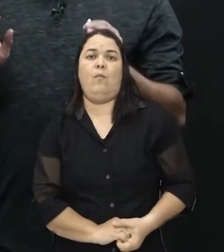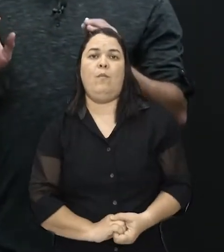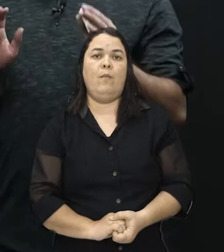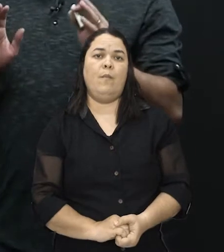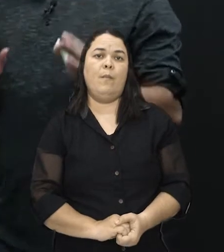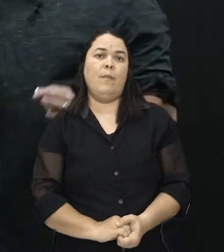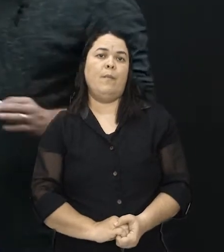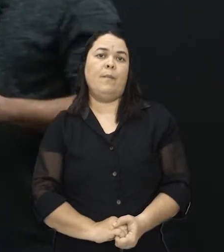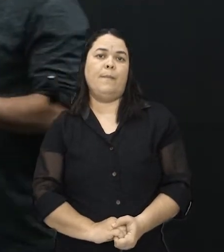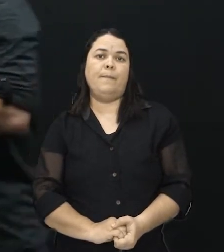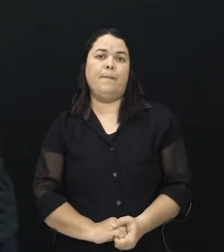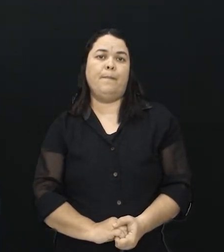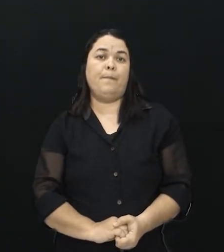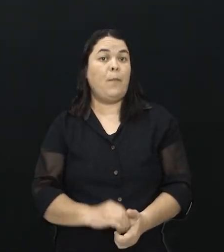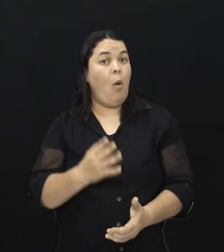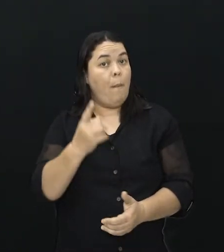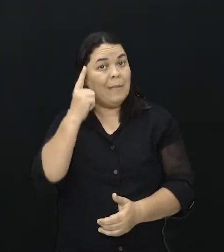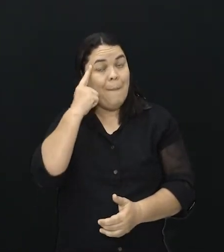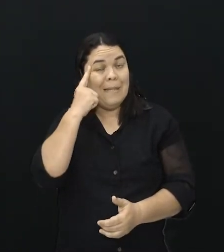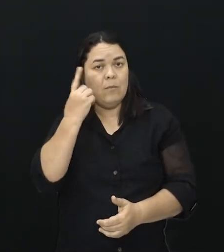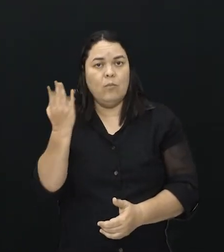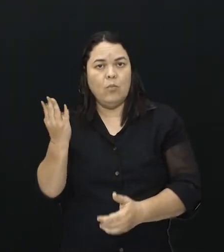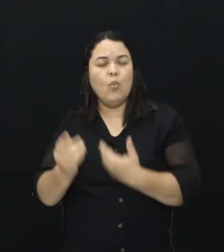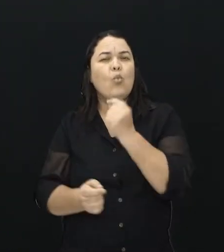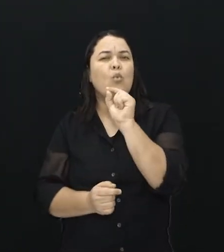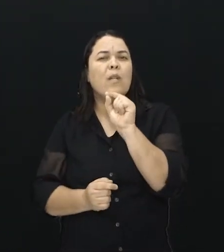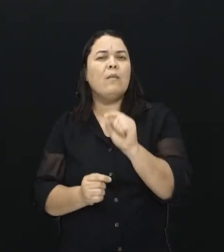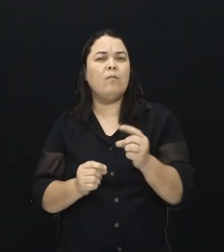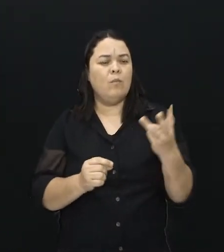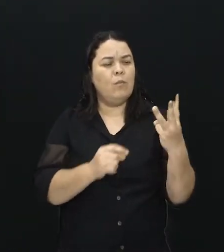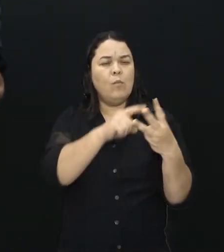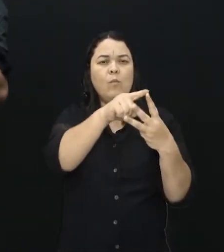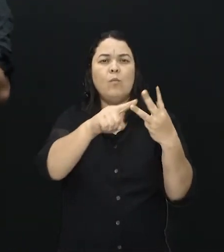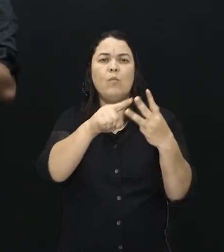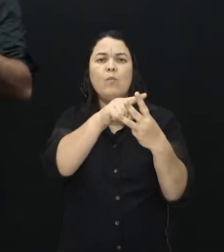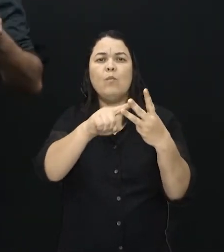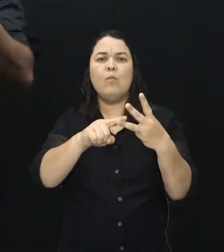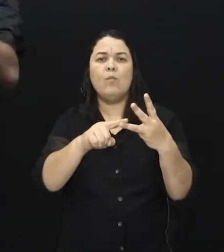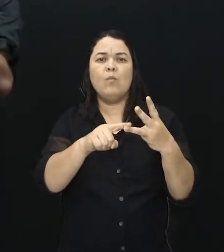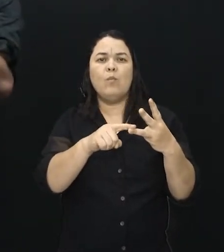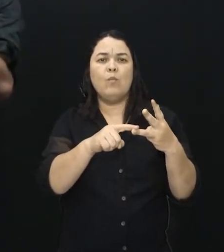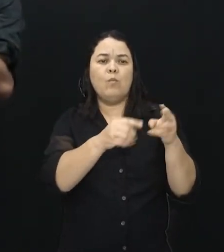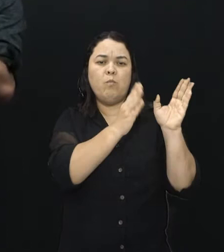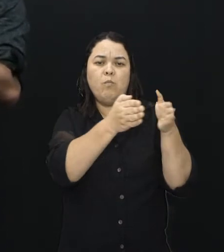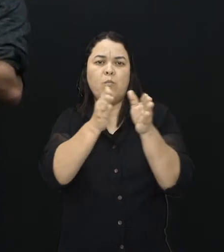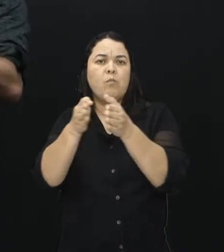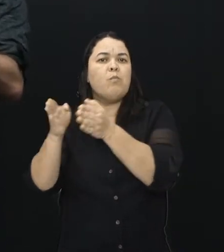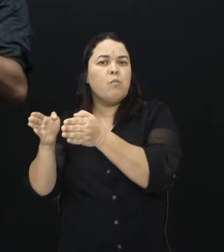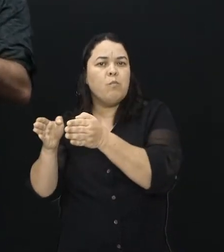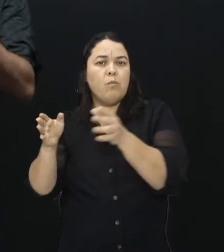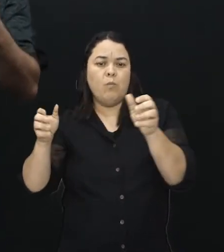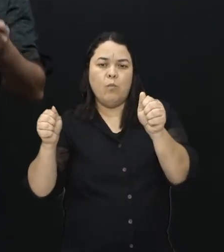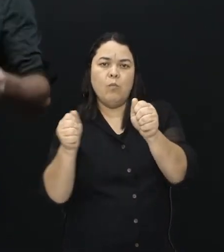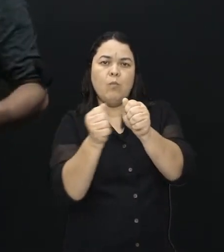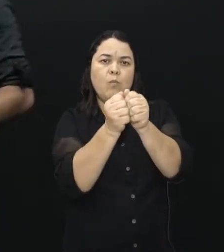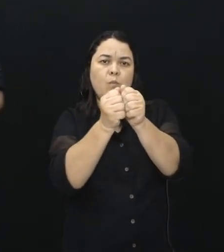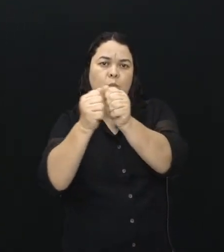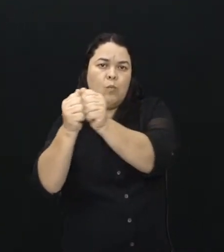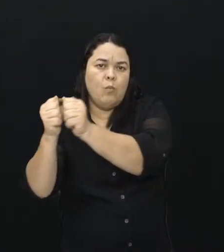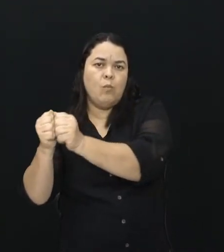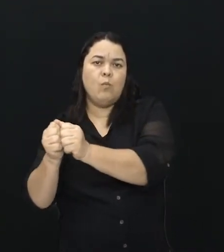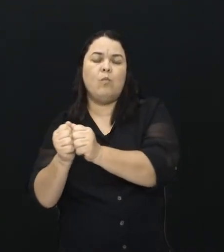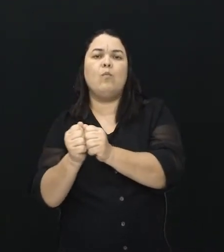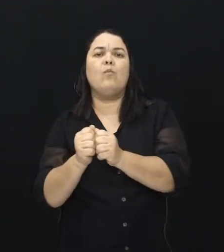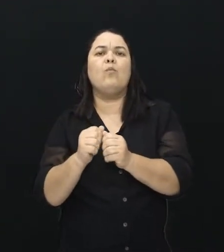Vamos entender aqui o seguinte, tá? Essas três partes, ao serem unidas, ao serem juntas em um valor